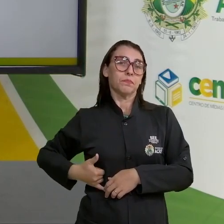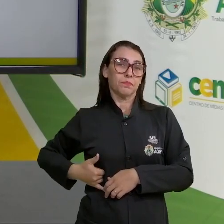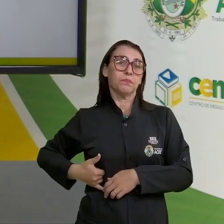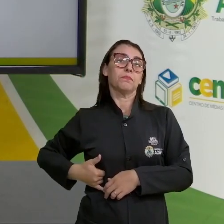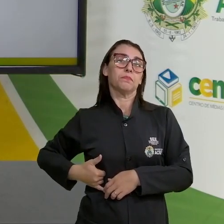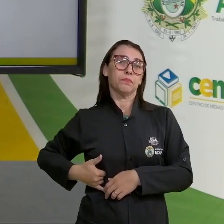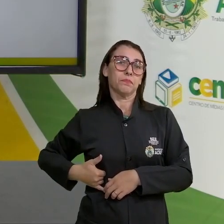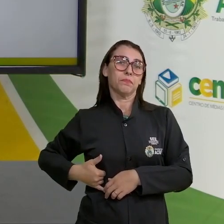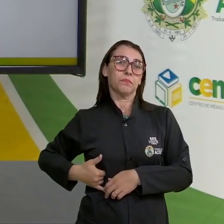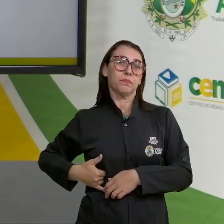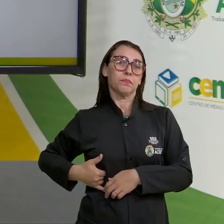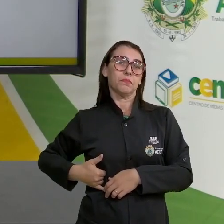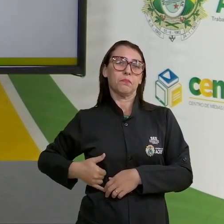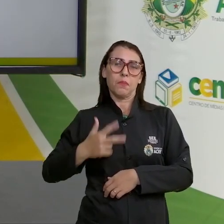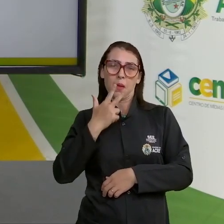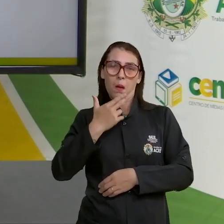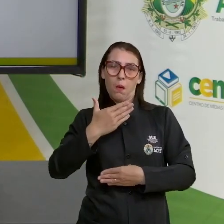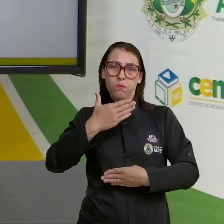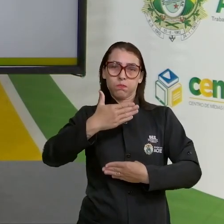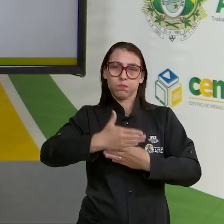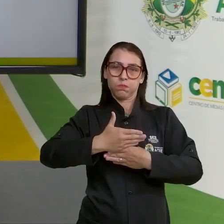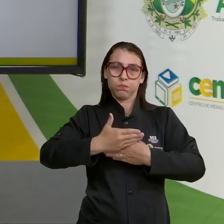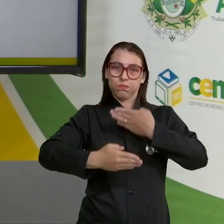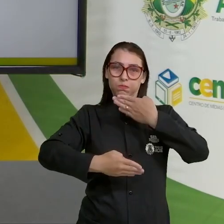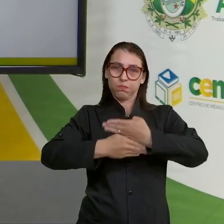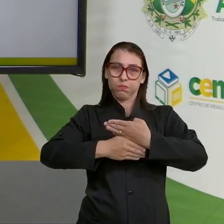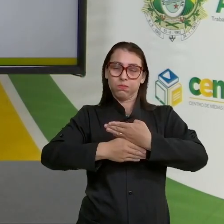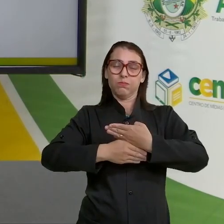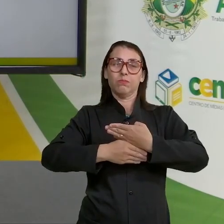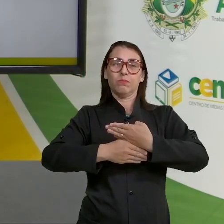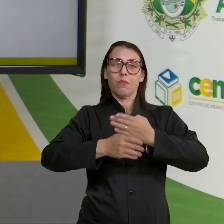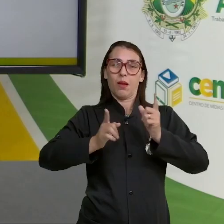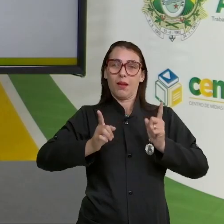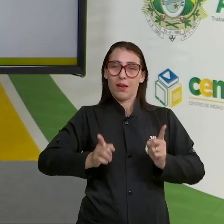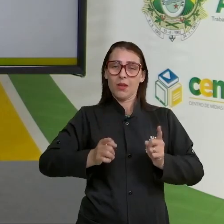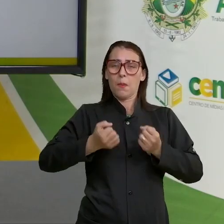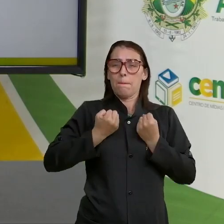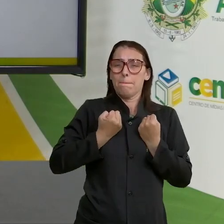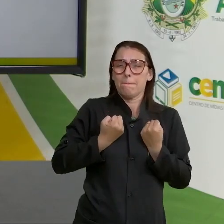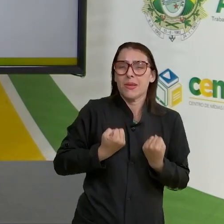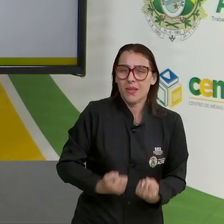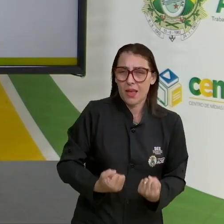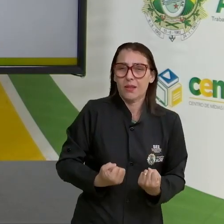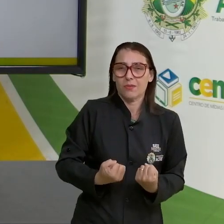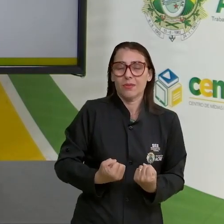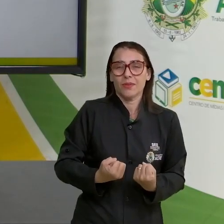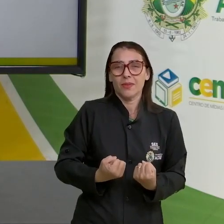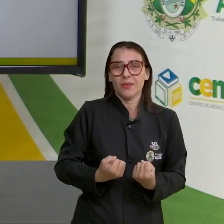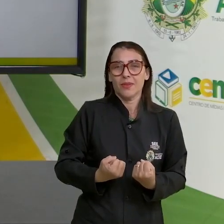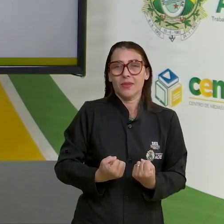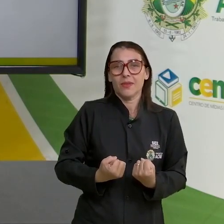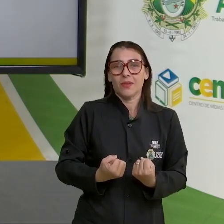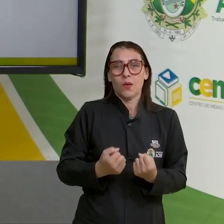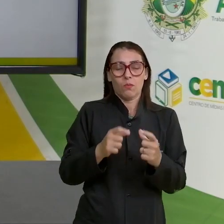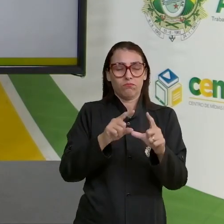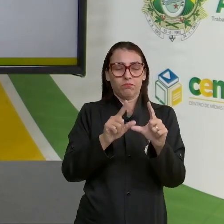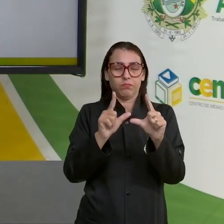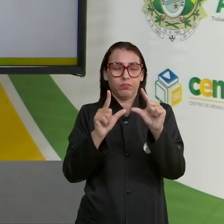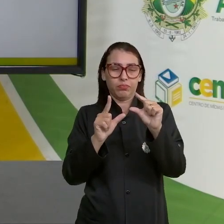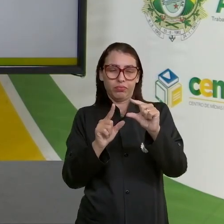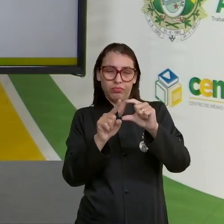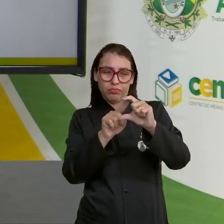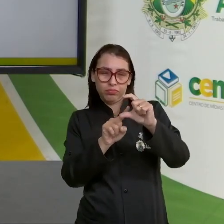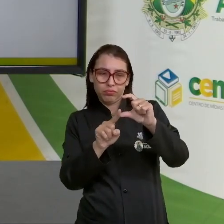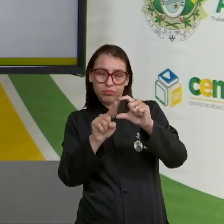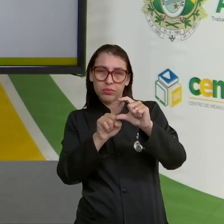eram chamados de tijolão. E era justamente aquele aparelho celular grande, mais pesado, com um visor bem